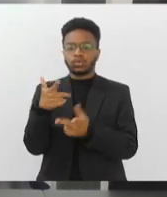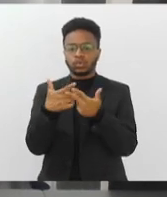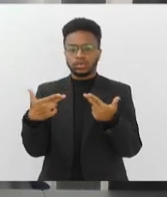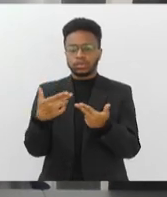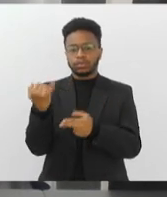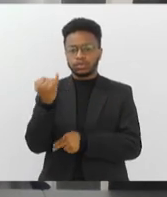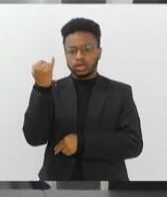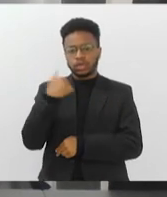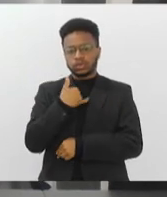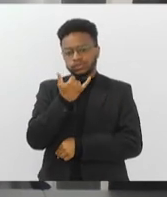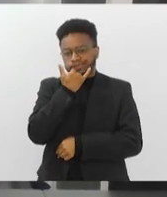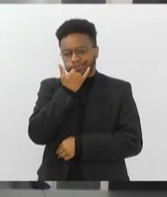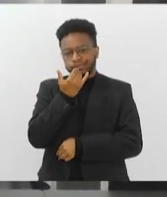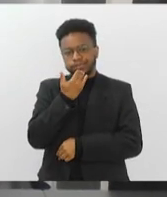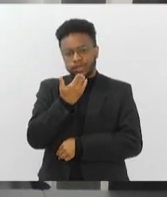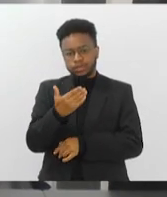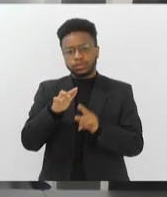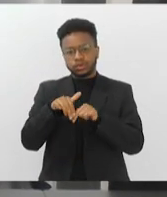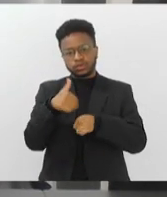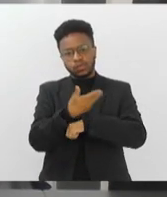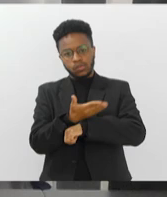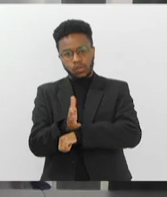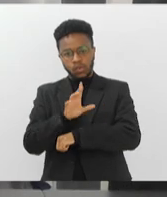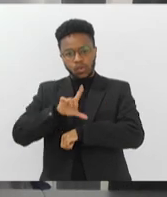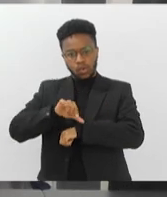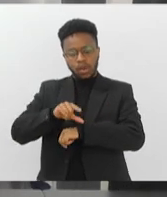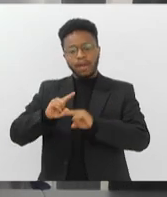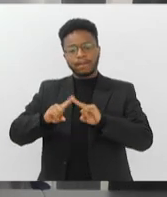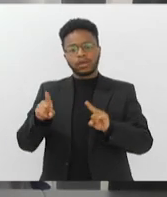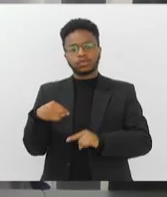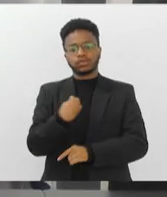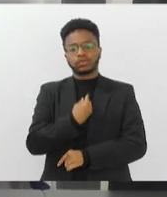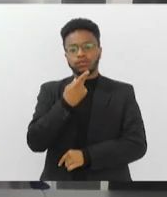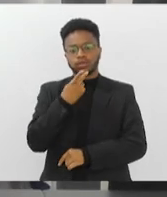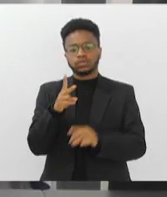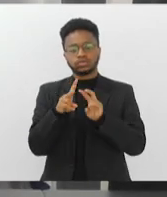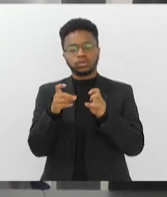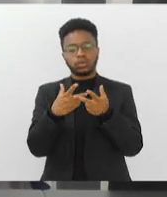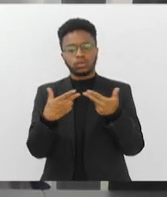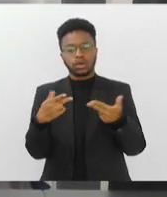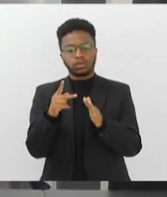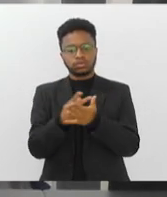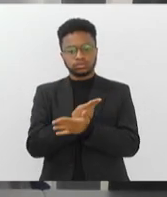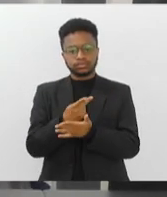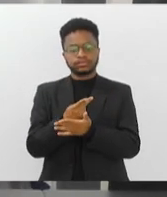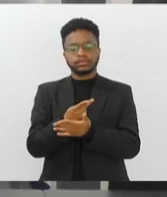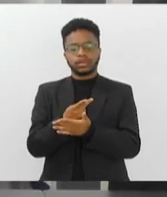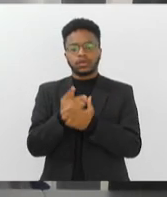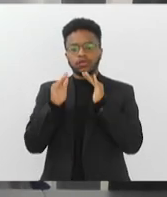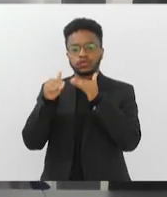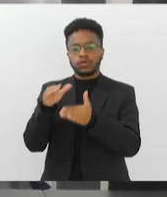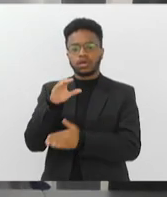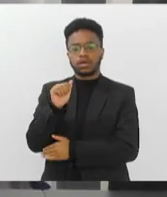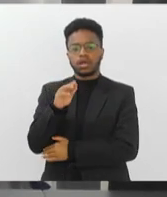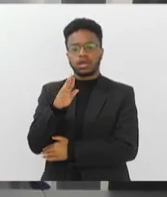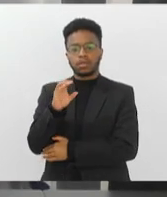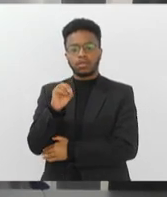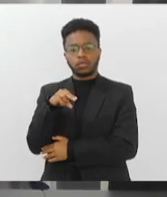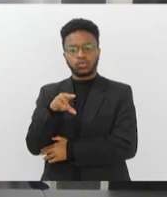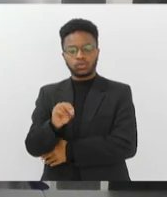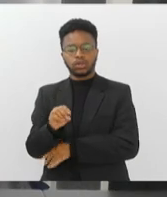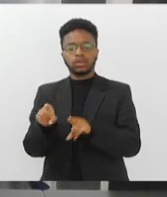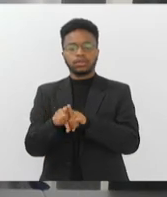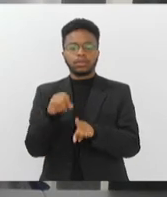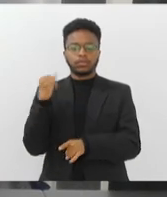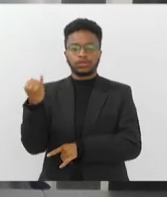avançado tempo, mas quando a gente falou aqui do evento que está acontecendo relacionado ao carbono, é importante dizer que tem um projeto de